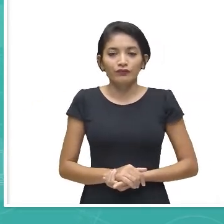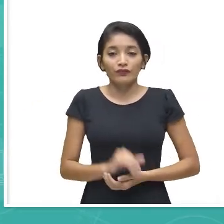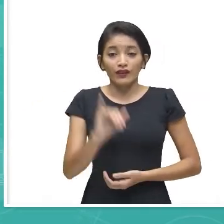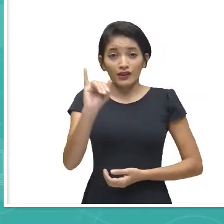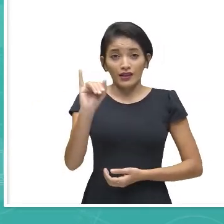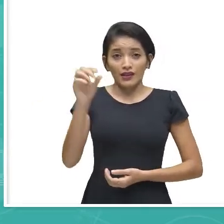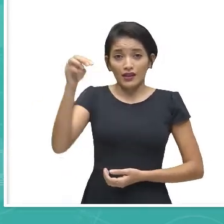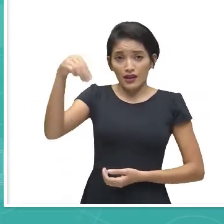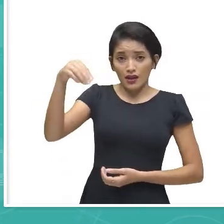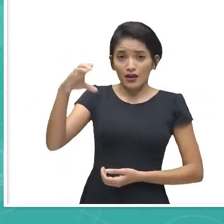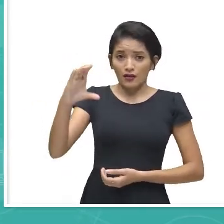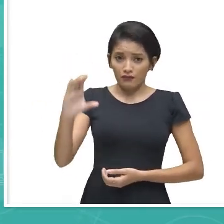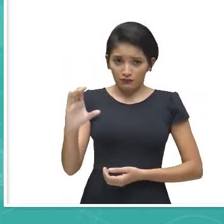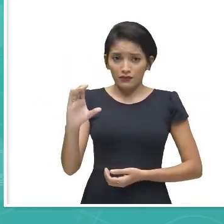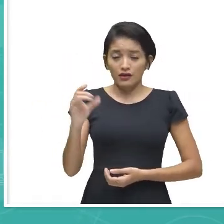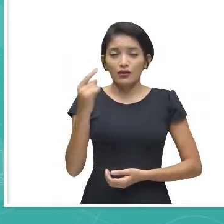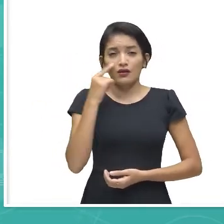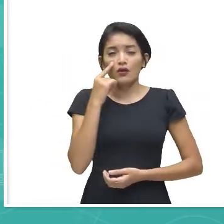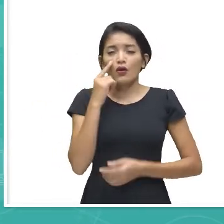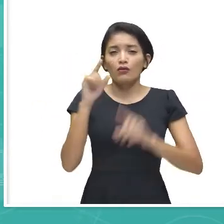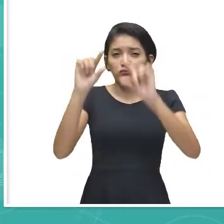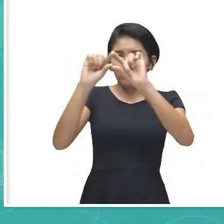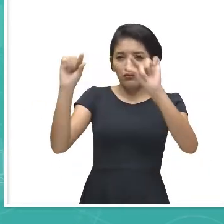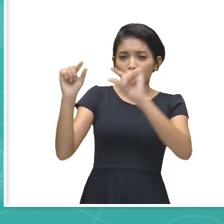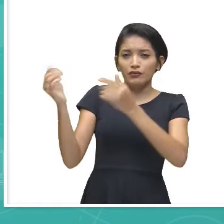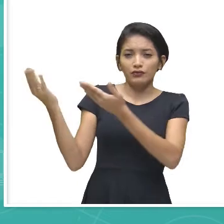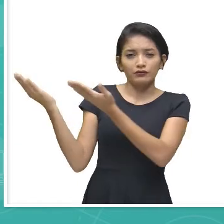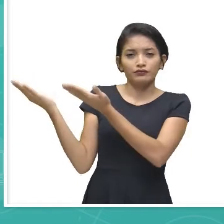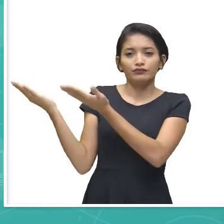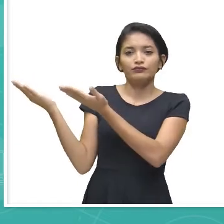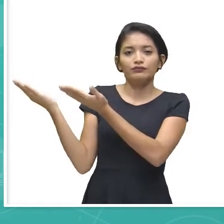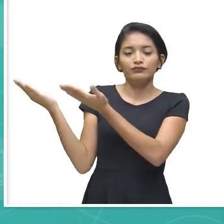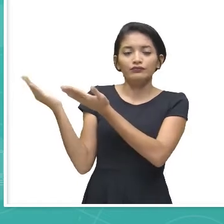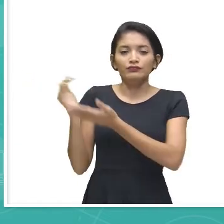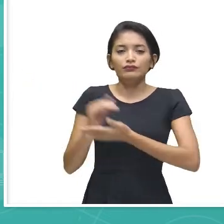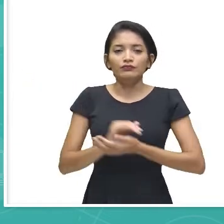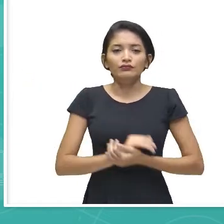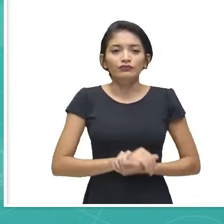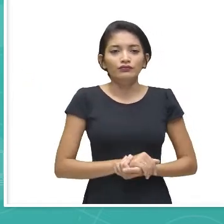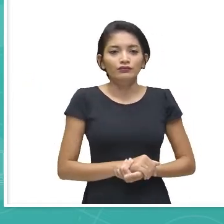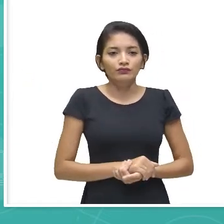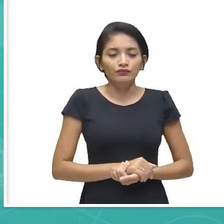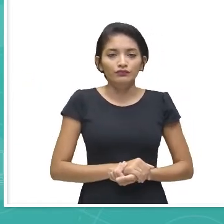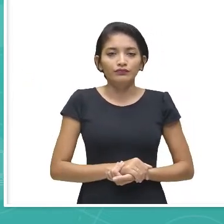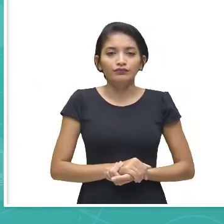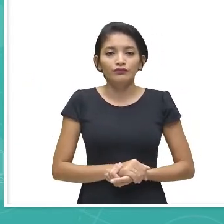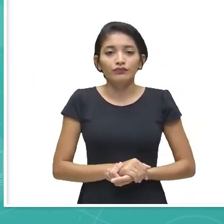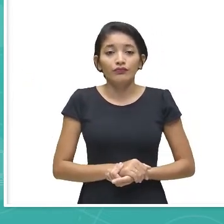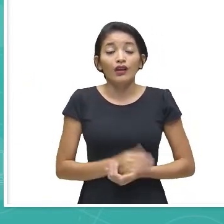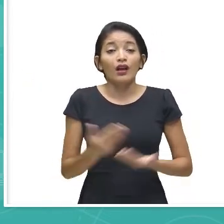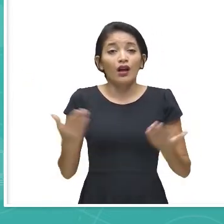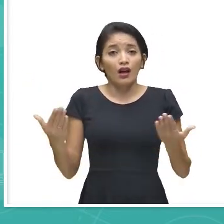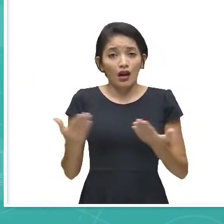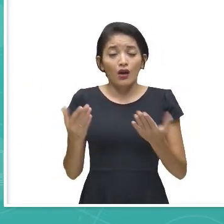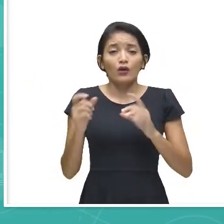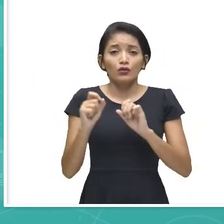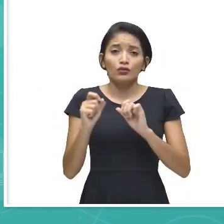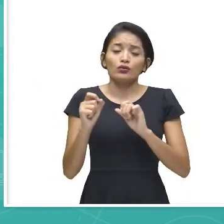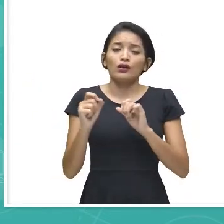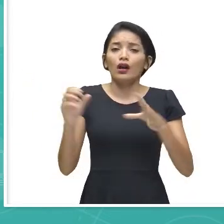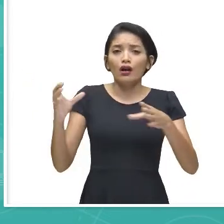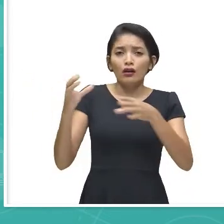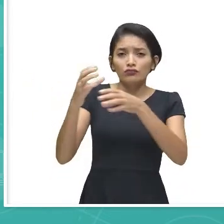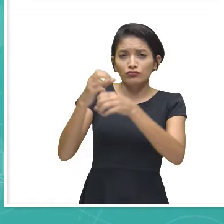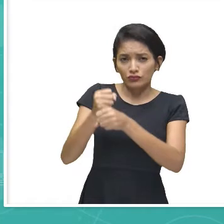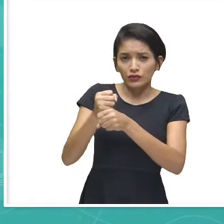IMC é o índice de massa corporal, tá? E essa é a fórmula do IMC,